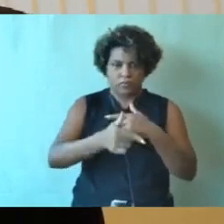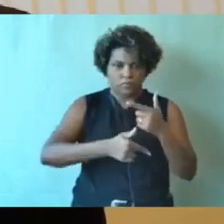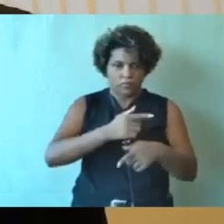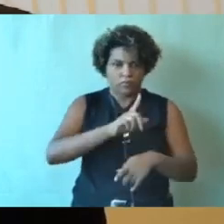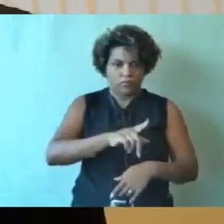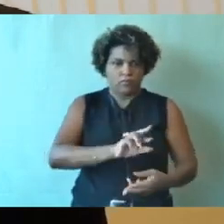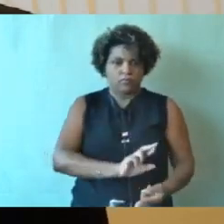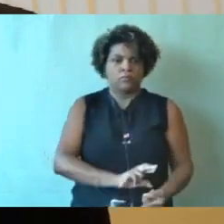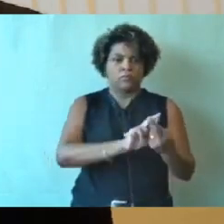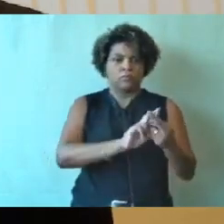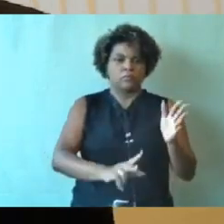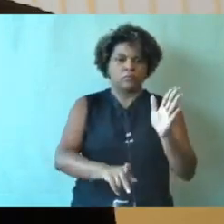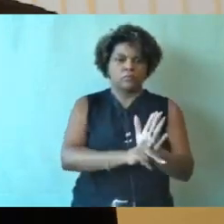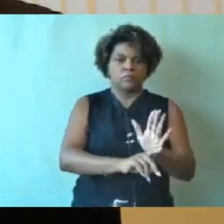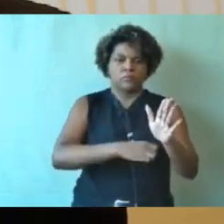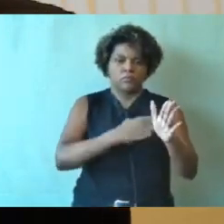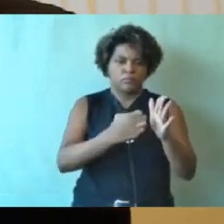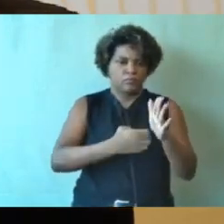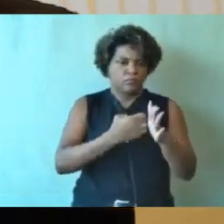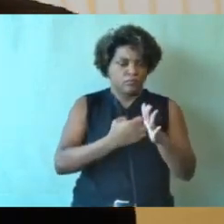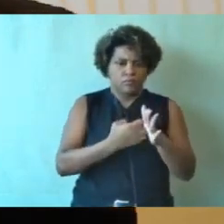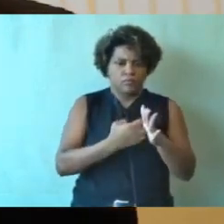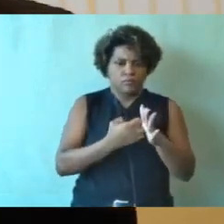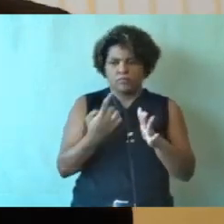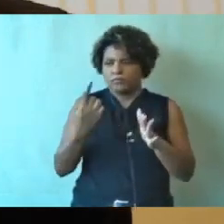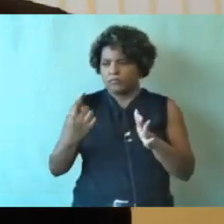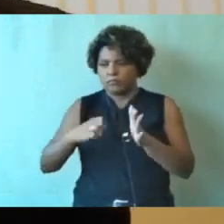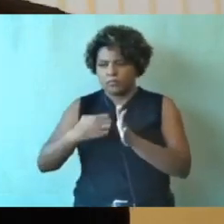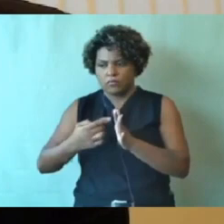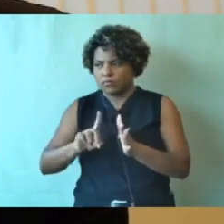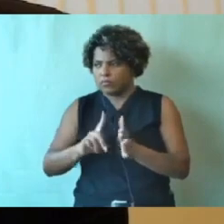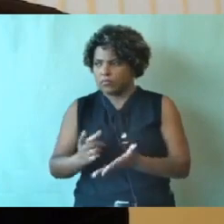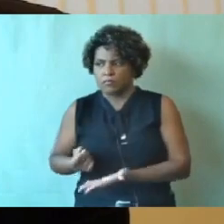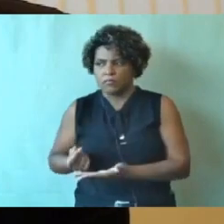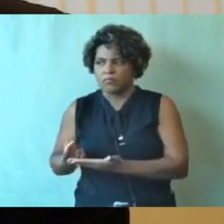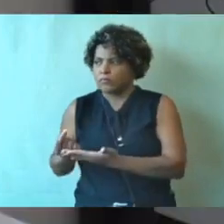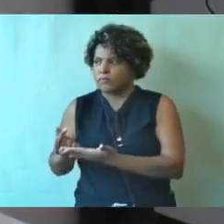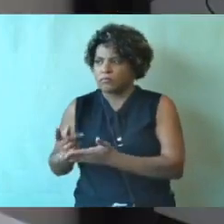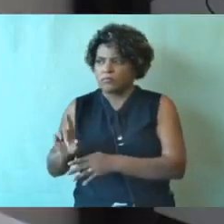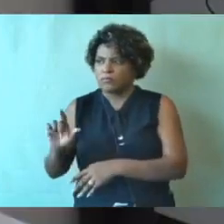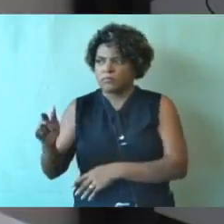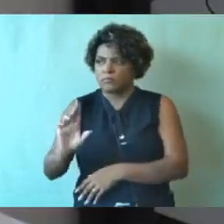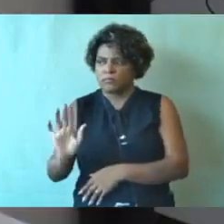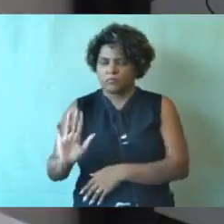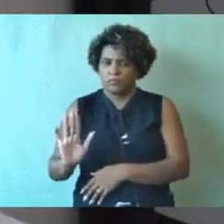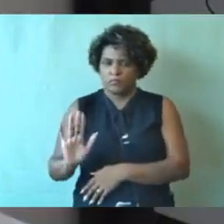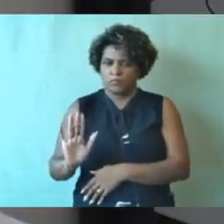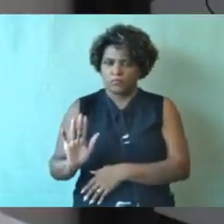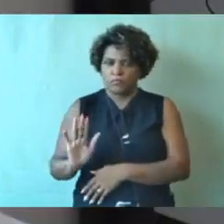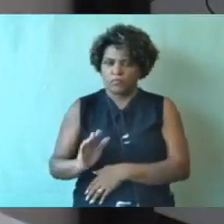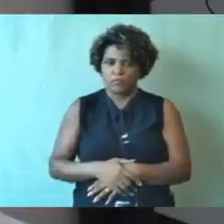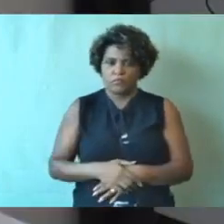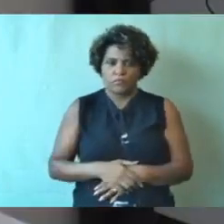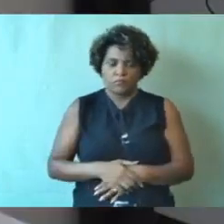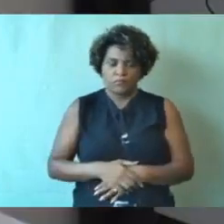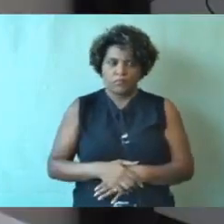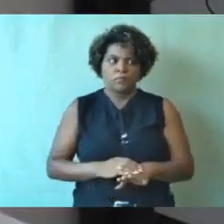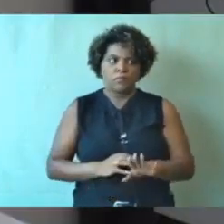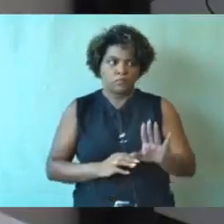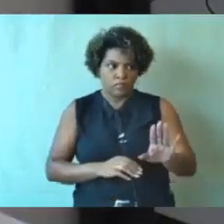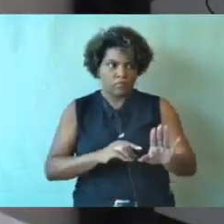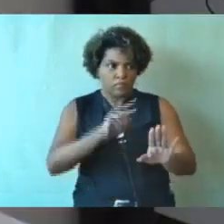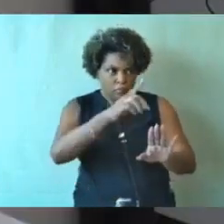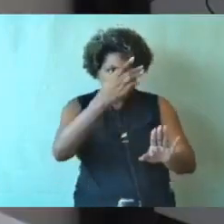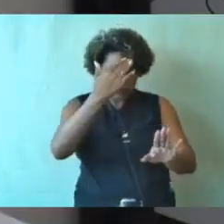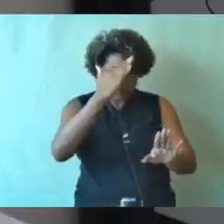cobre ineficiência financeira da outra, não. Mas só que ela, o senhor entendeu a pergunta? Porque a SUMOB penaliza a